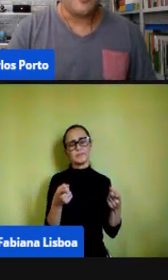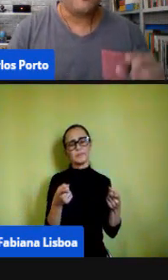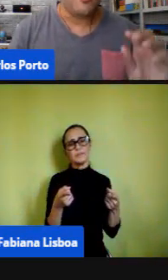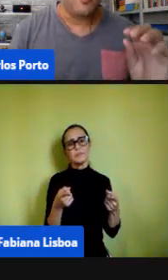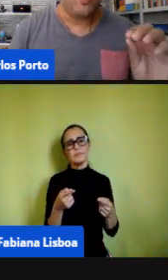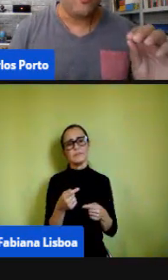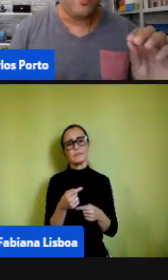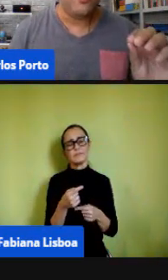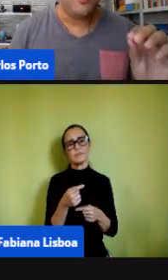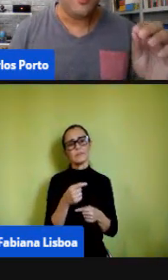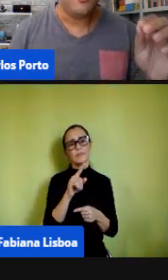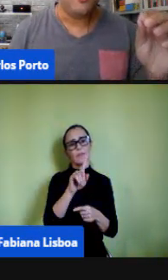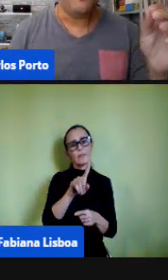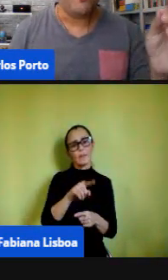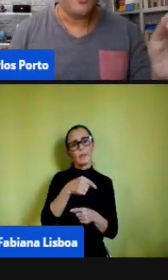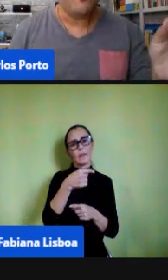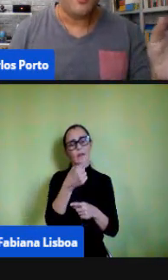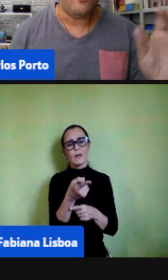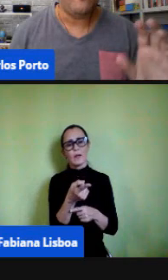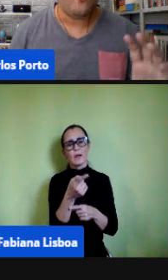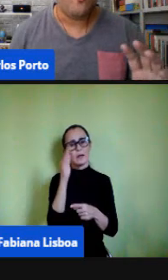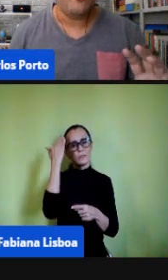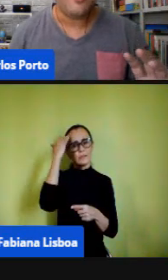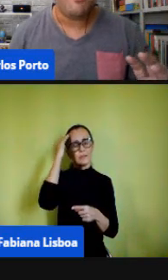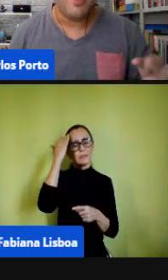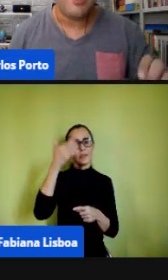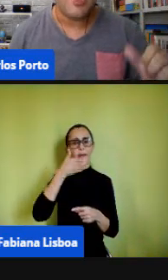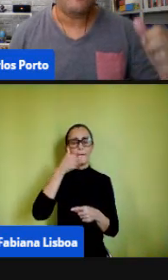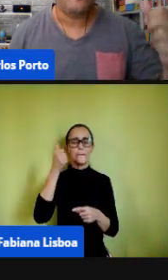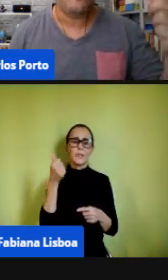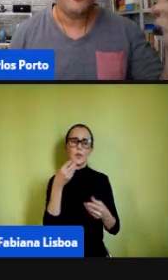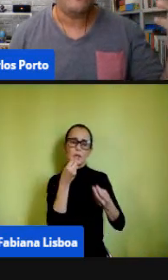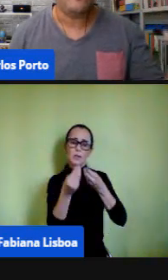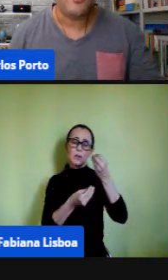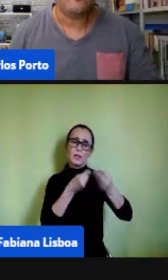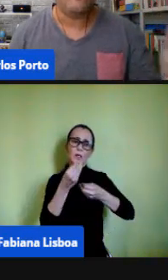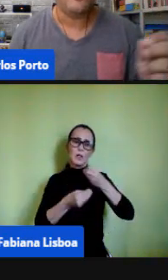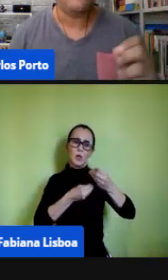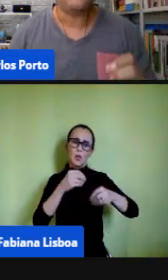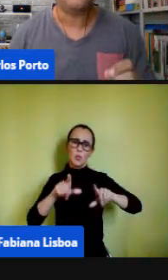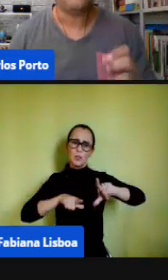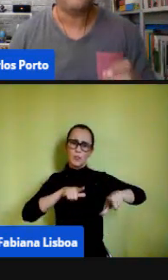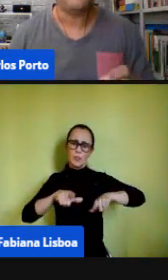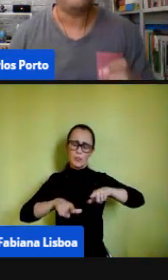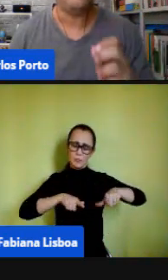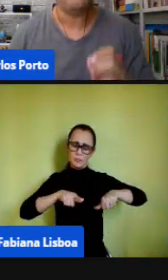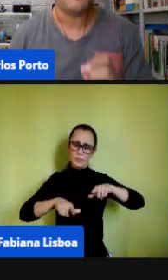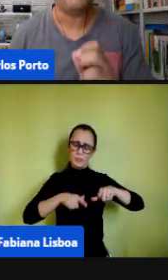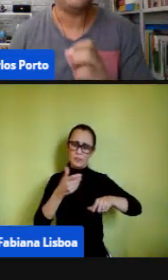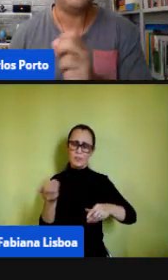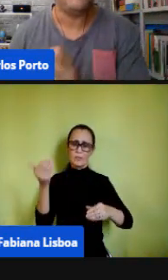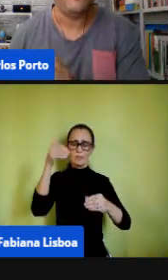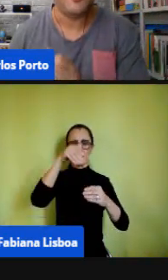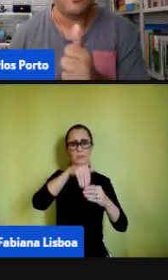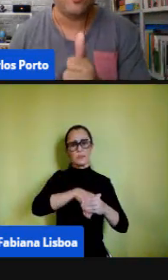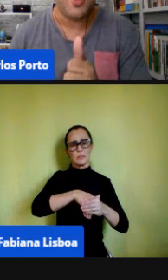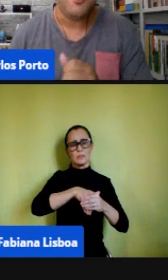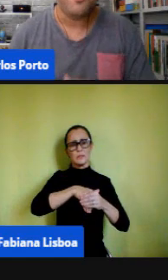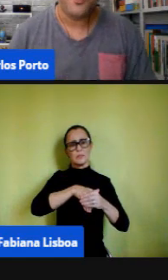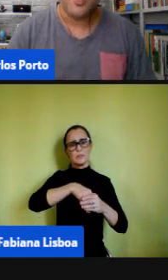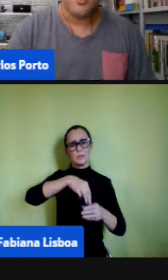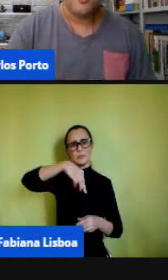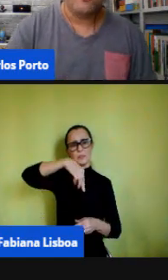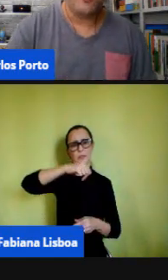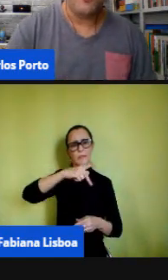Logo mais, nós vamos entender um pouquinho melhor de como trabalhar tudo isso dentro do que nós chamamos de mapa das atividades,